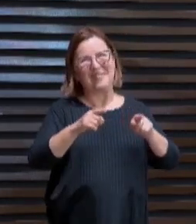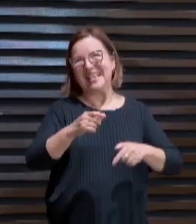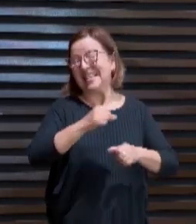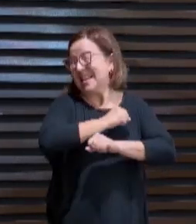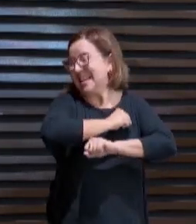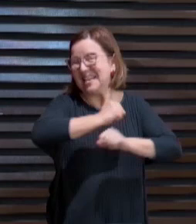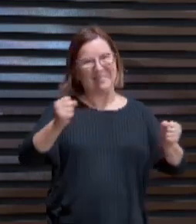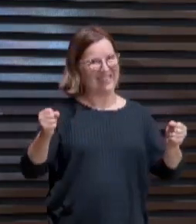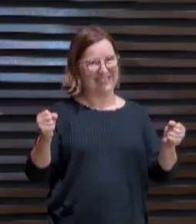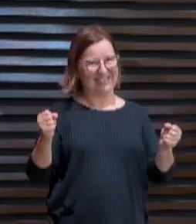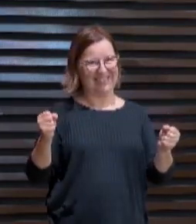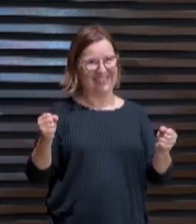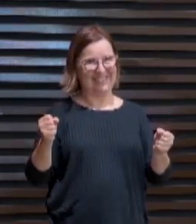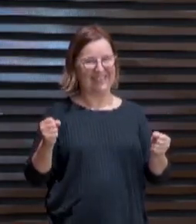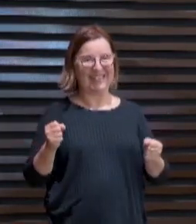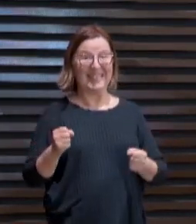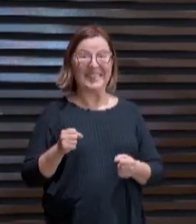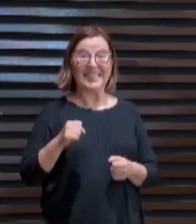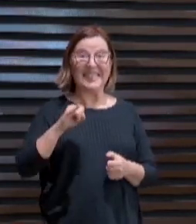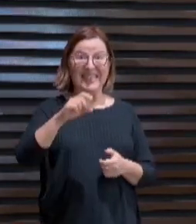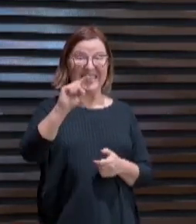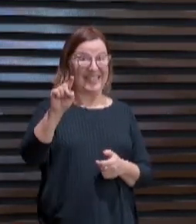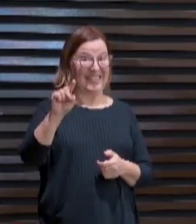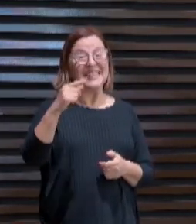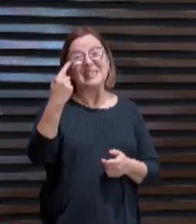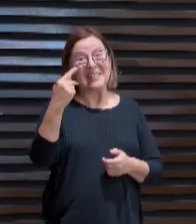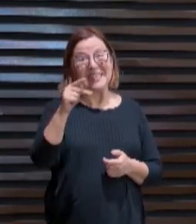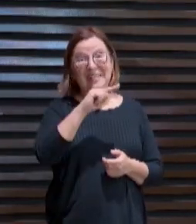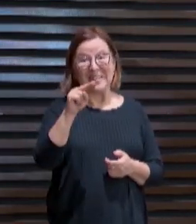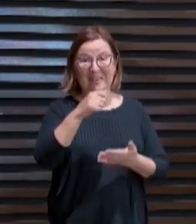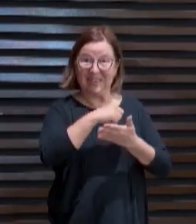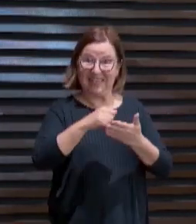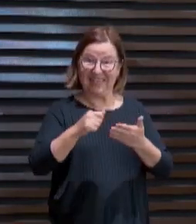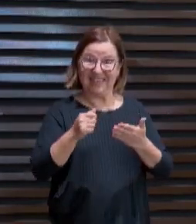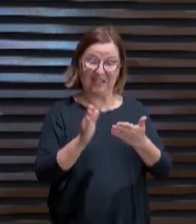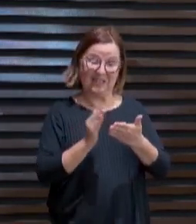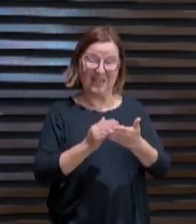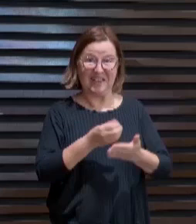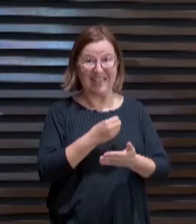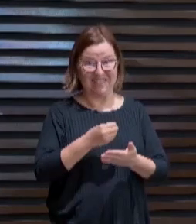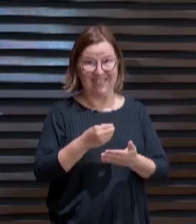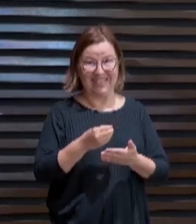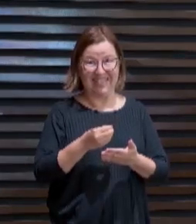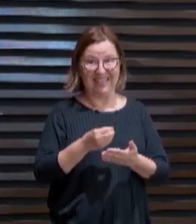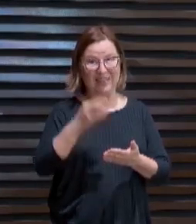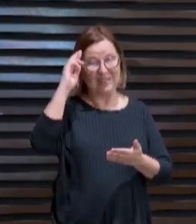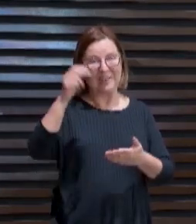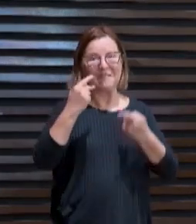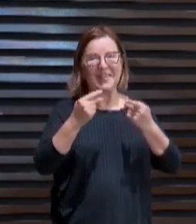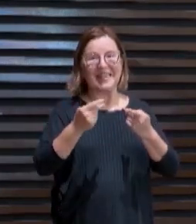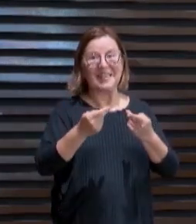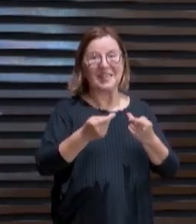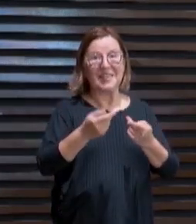você ouvirá assim: vinde, bendito do meu Pai, entra no gozo. Agora, se o seu nome não estiver escrito, aí você